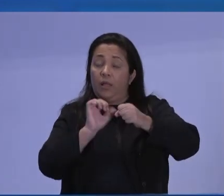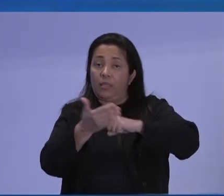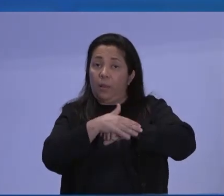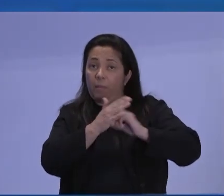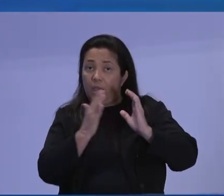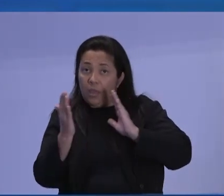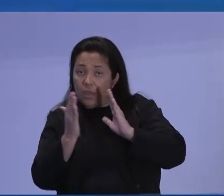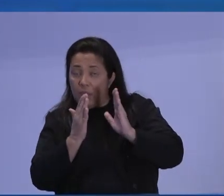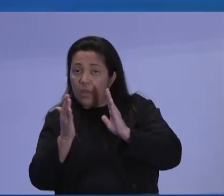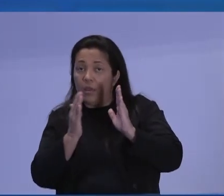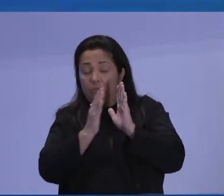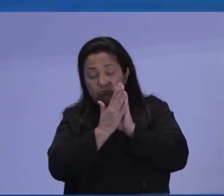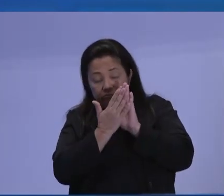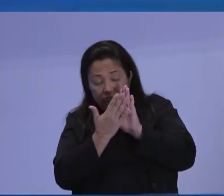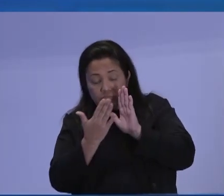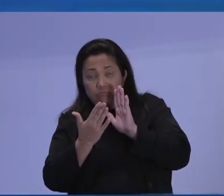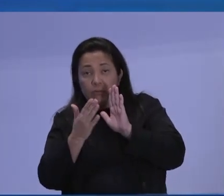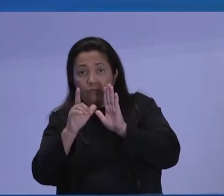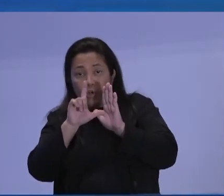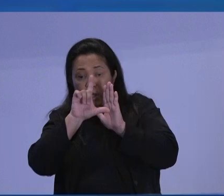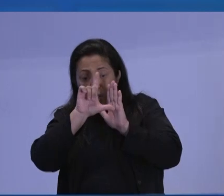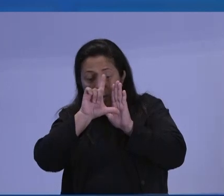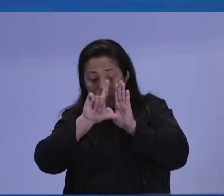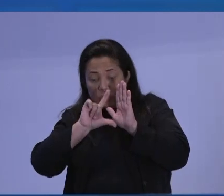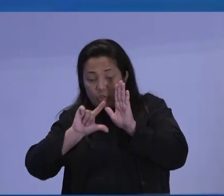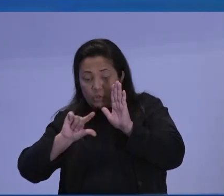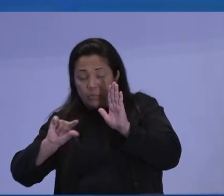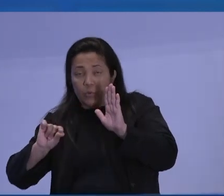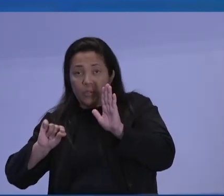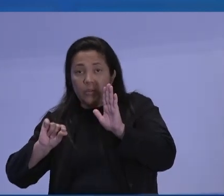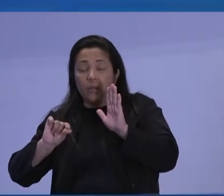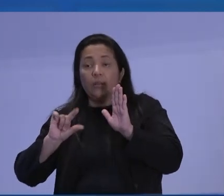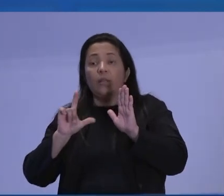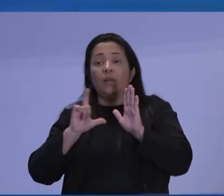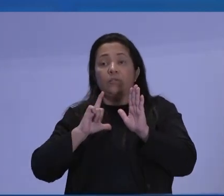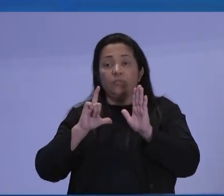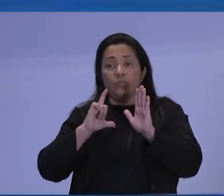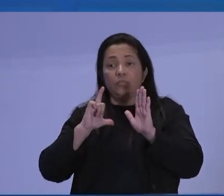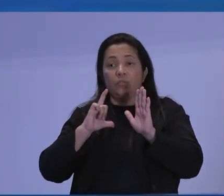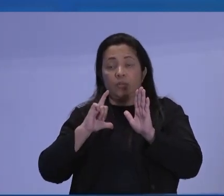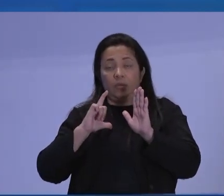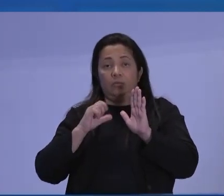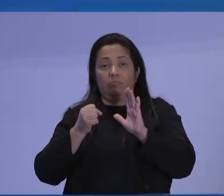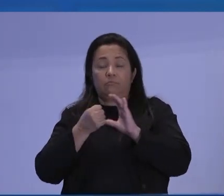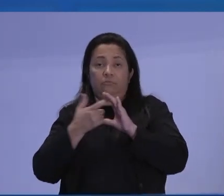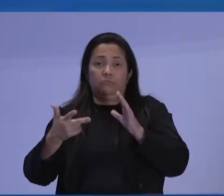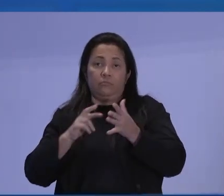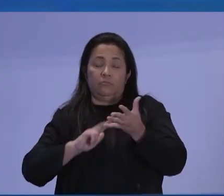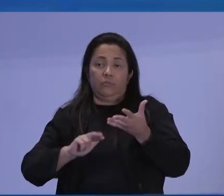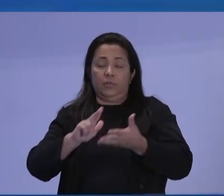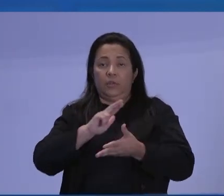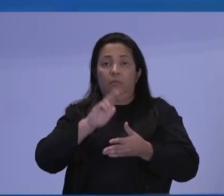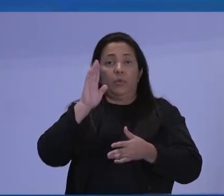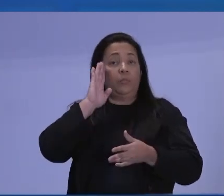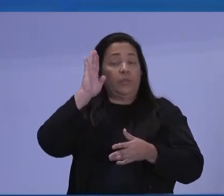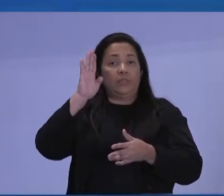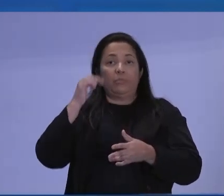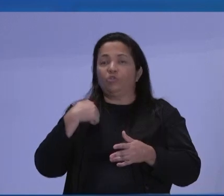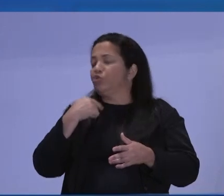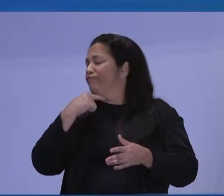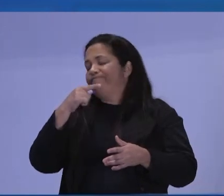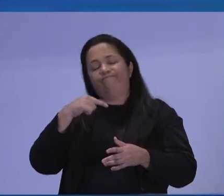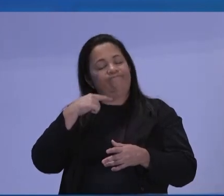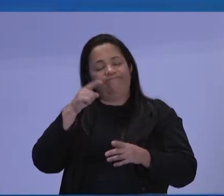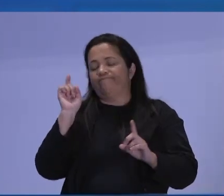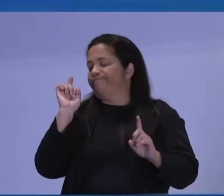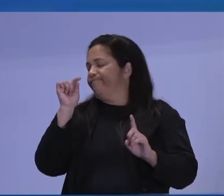alcançou. Existem várias teorias, tá, aqui, inclusive imunitárias, mas a principal delas é que a gente ainda não conseguiu alcançar o número